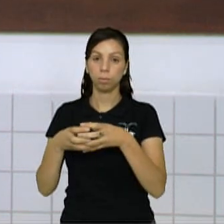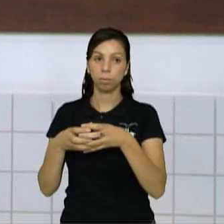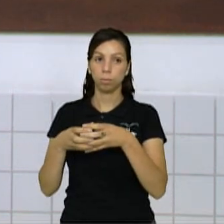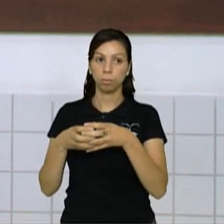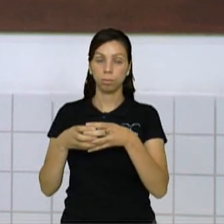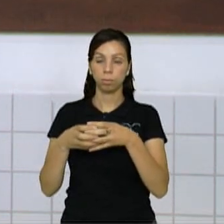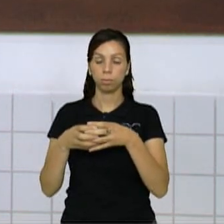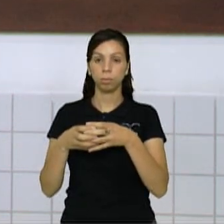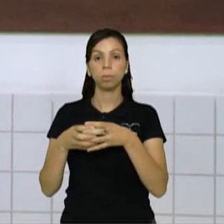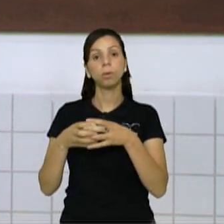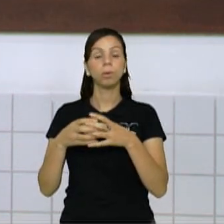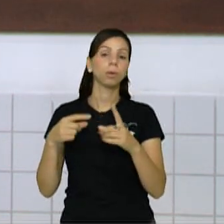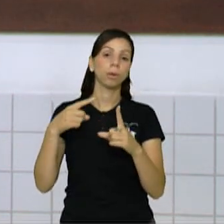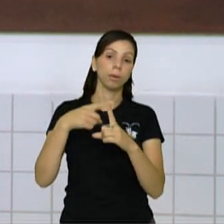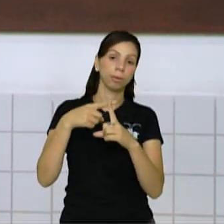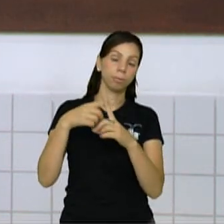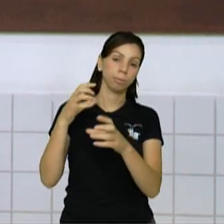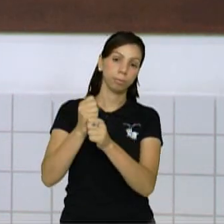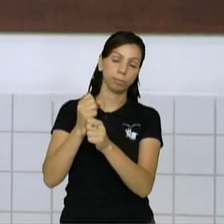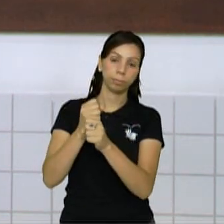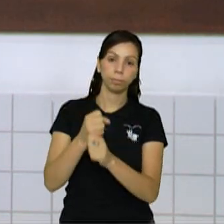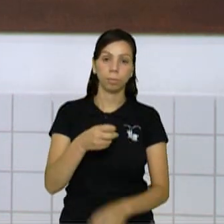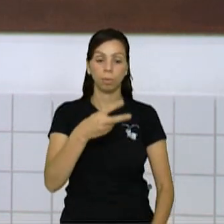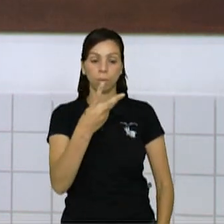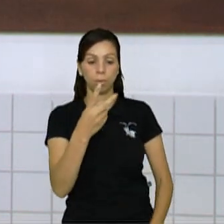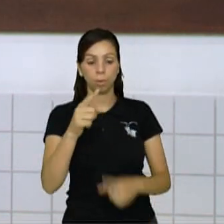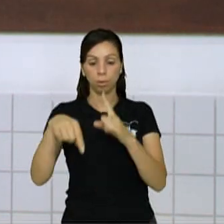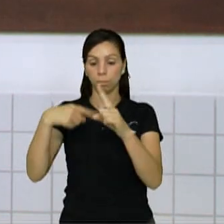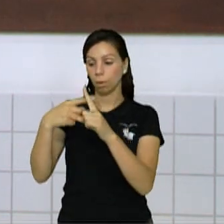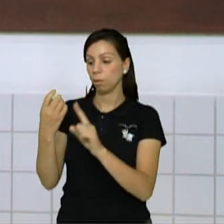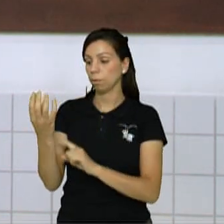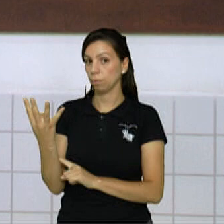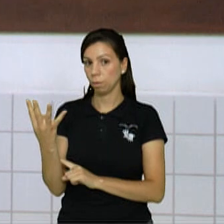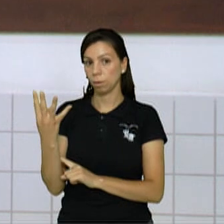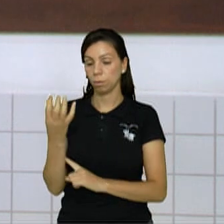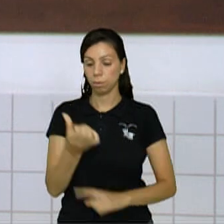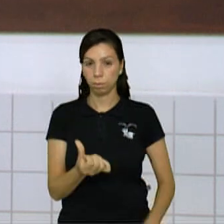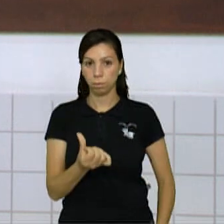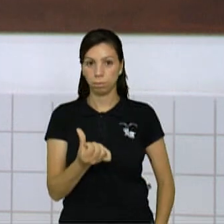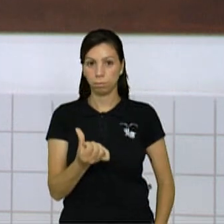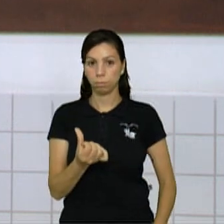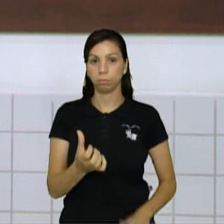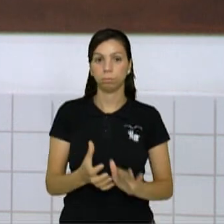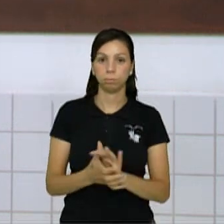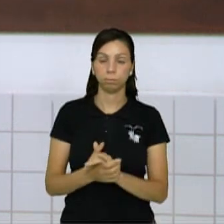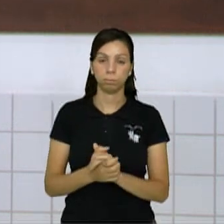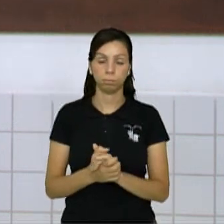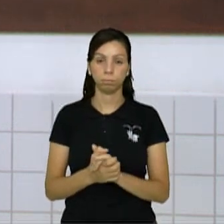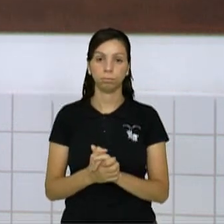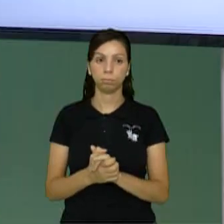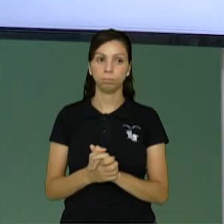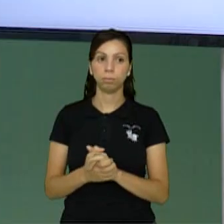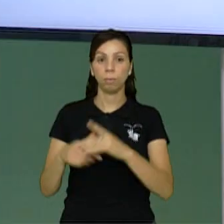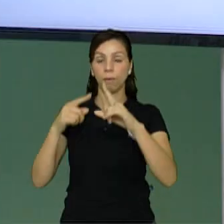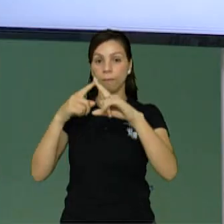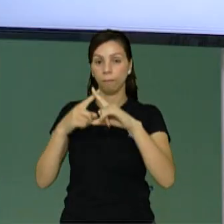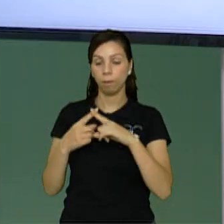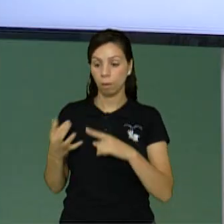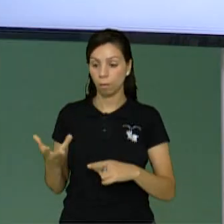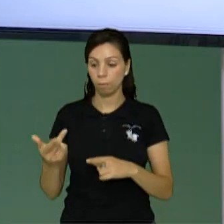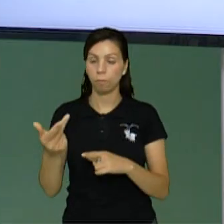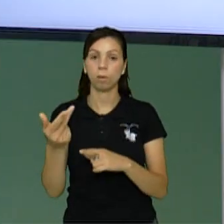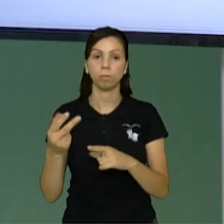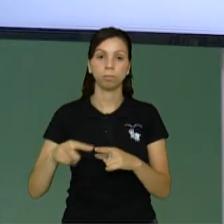do 1 mais a massa do 2, pessoal, 2 mais 4, 6, vezes a velocidade do conjunto. E aí acabou